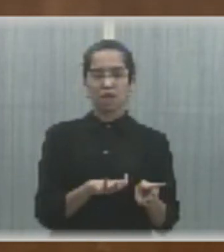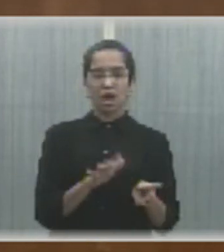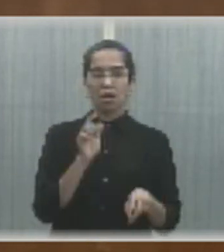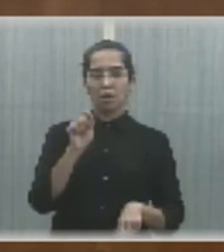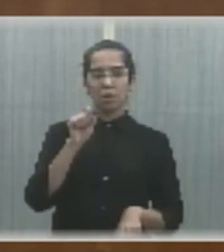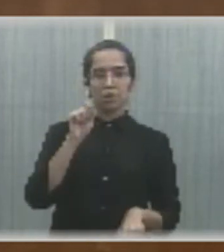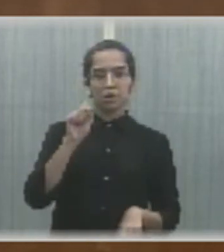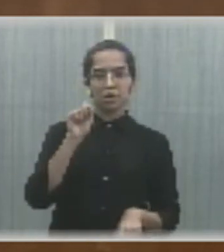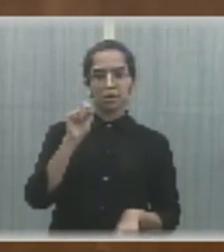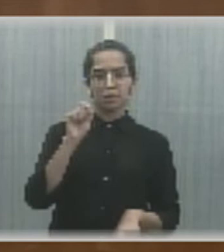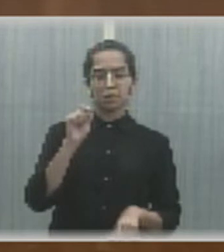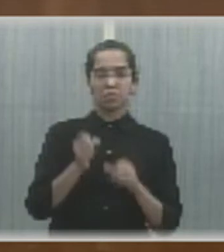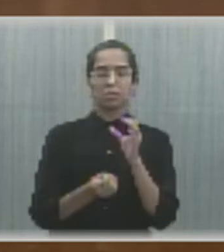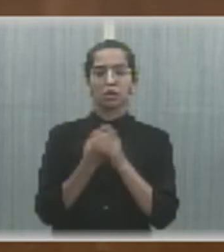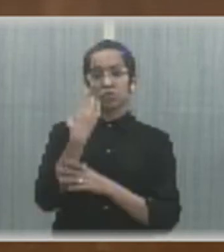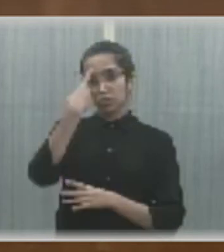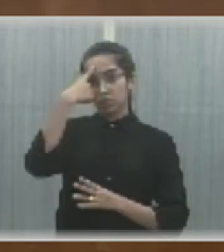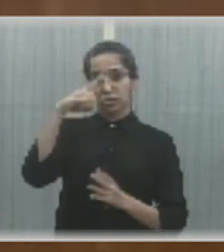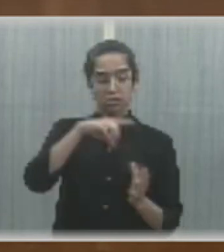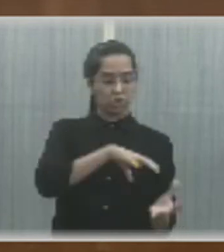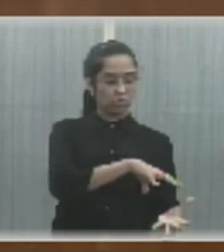o Dia Mundial